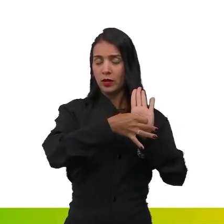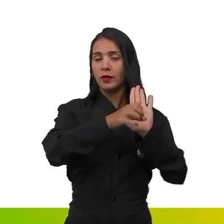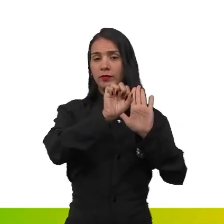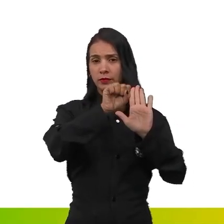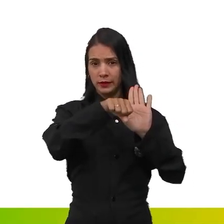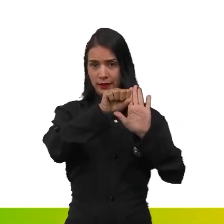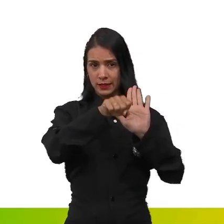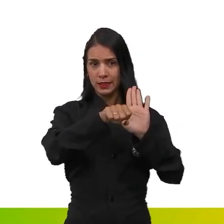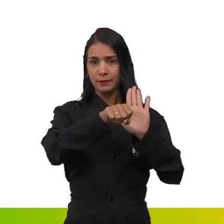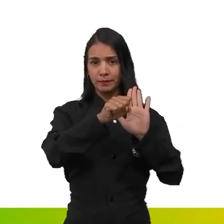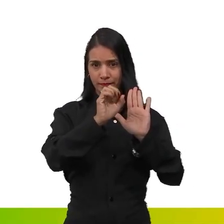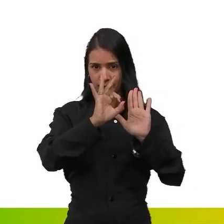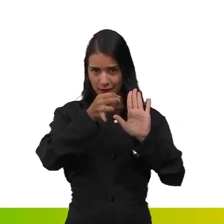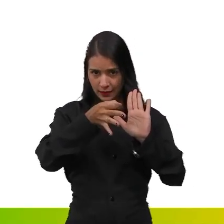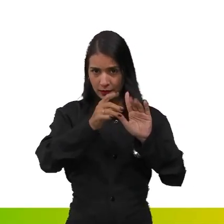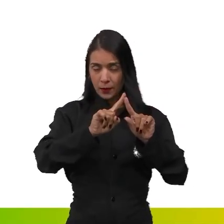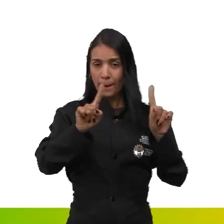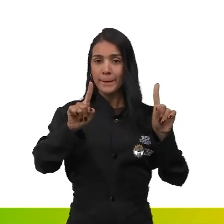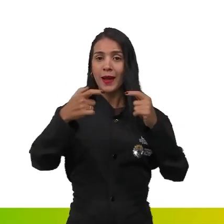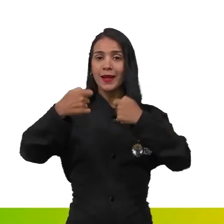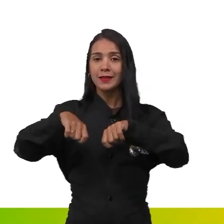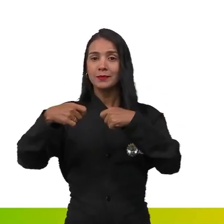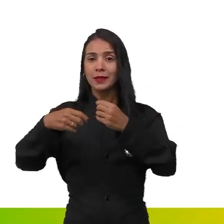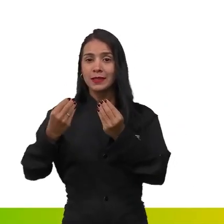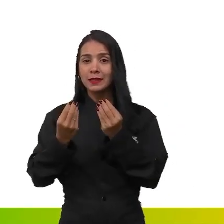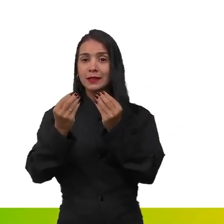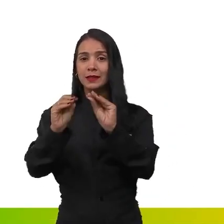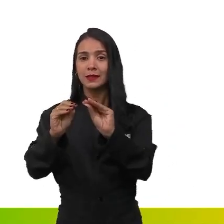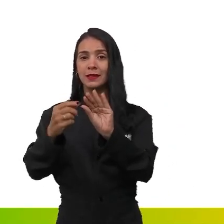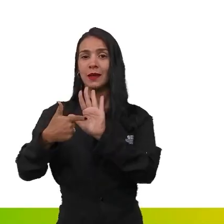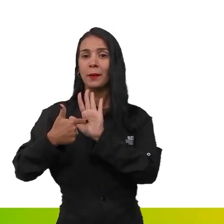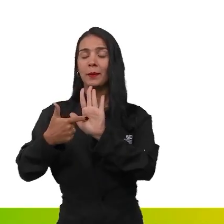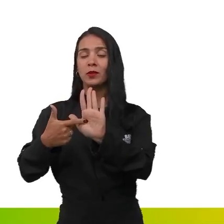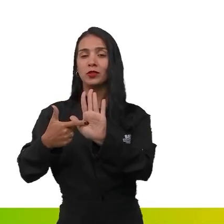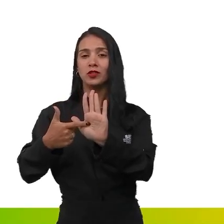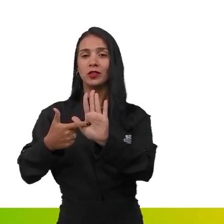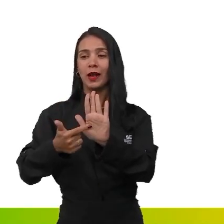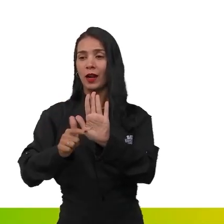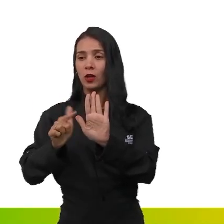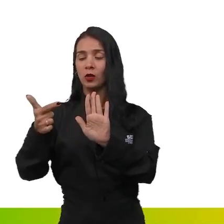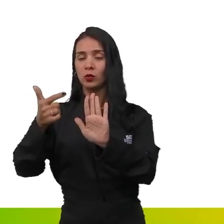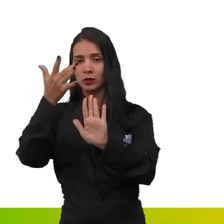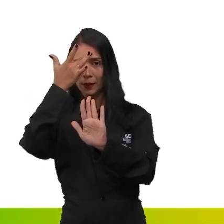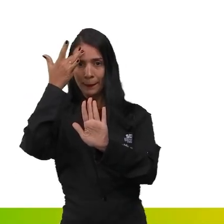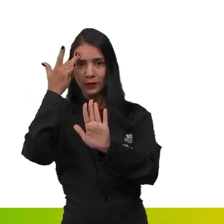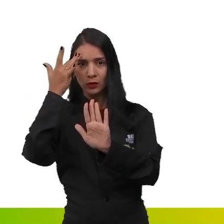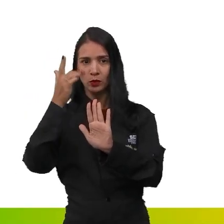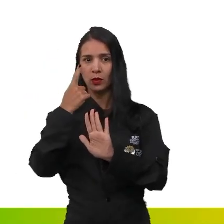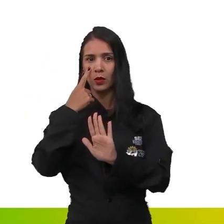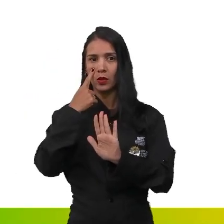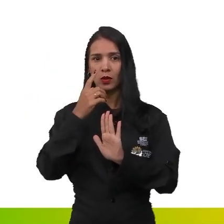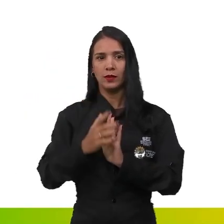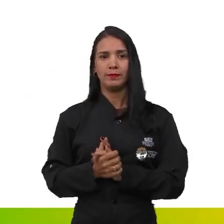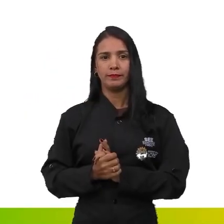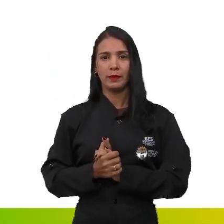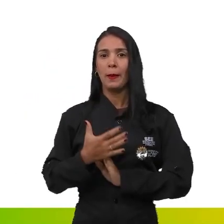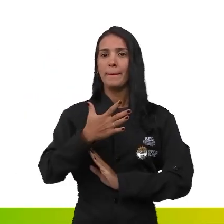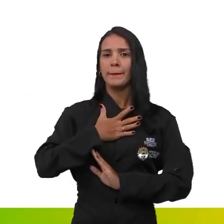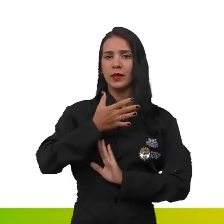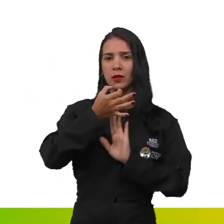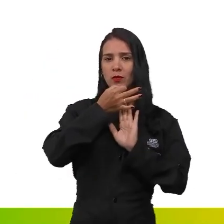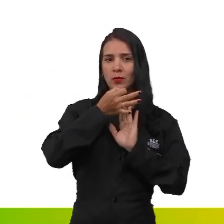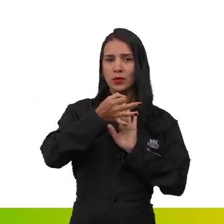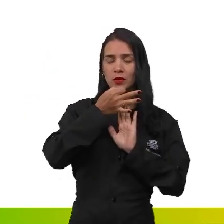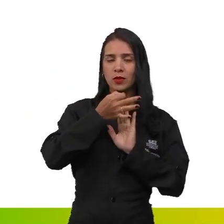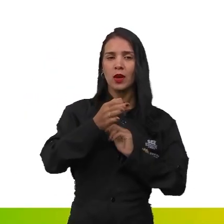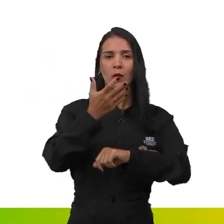forma impessoal, tá? Então, observa aqui. Na minha opinião, a prática do trote constitui mais uma